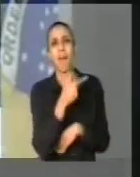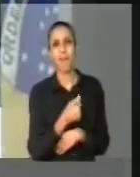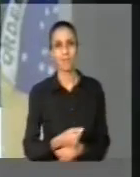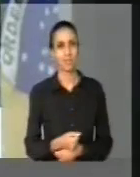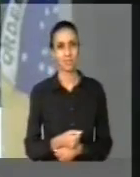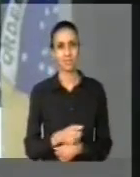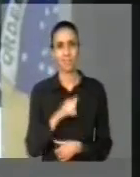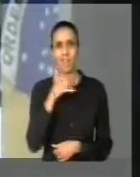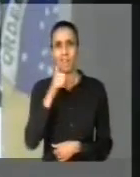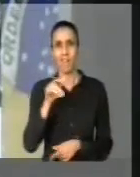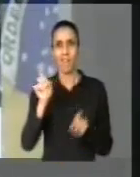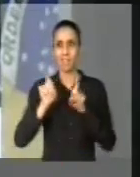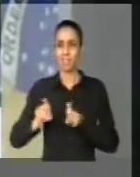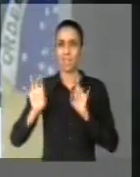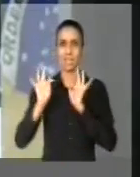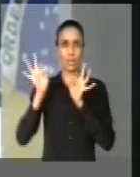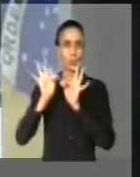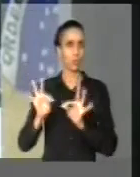as eleições se aproximavam.